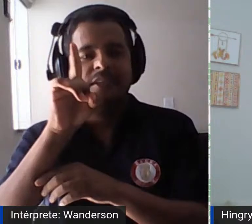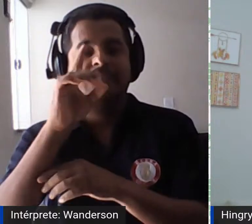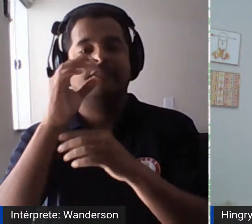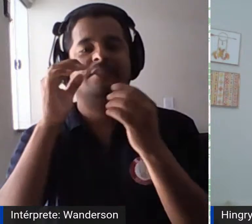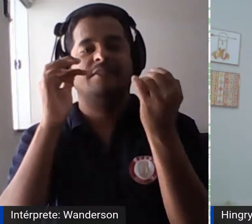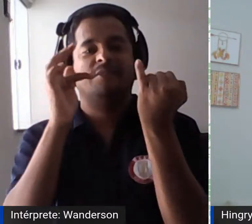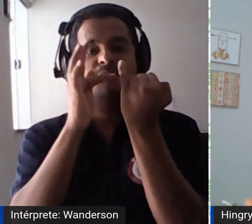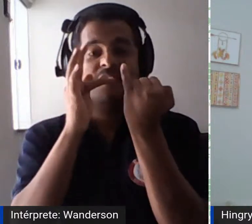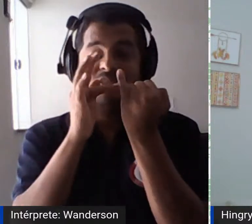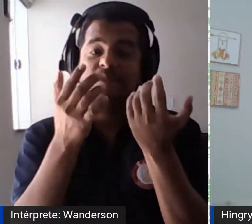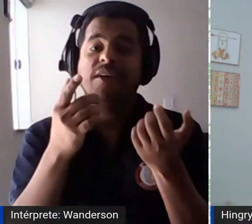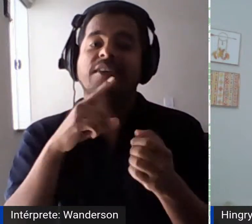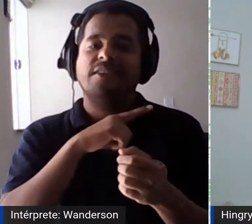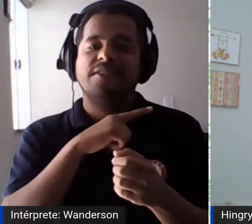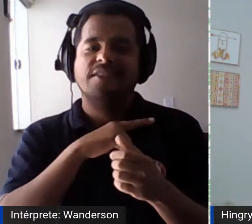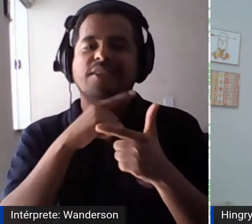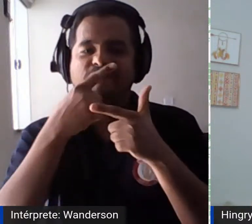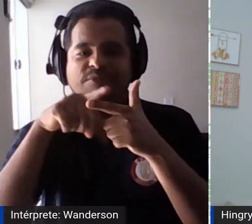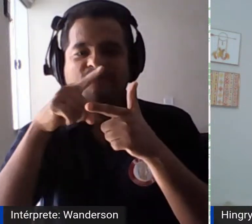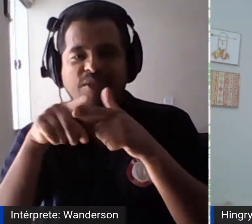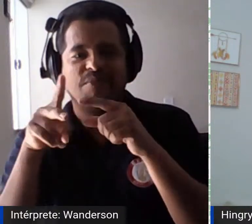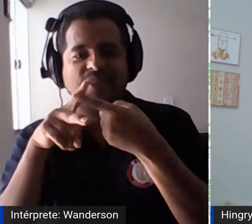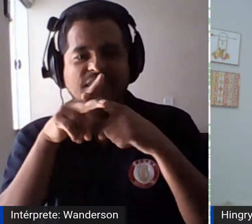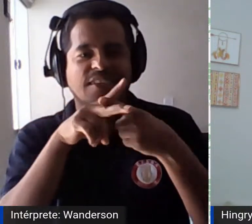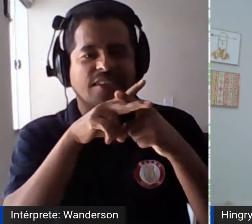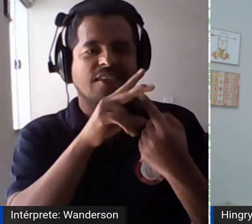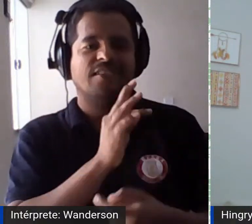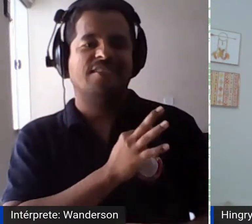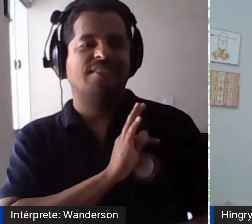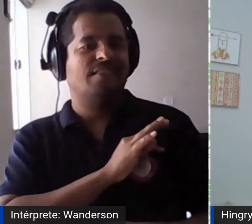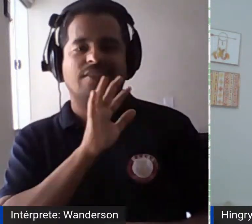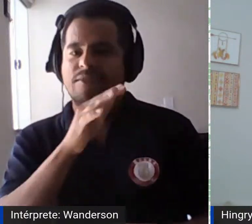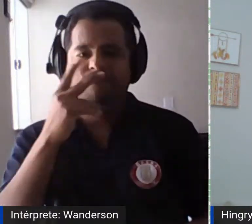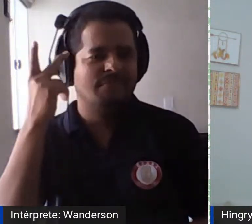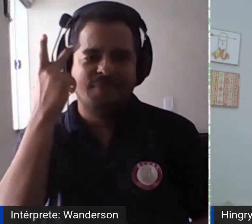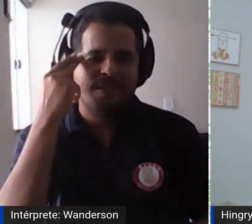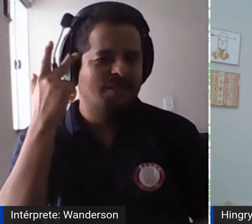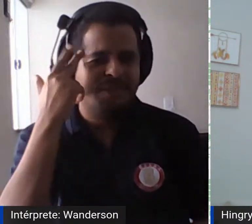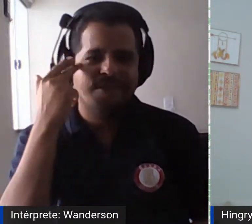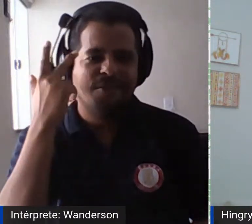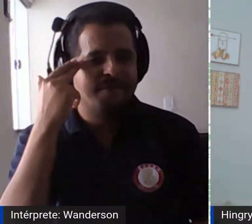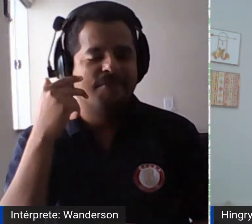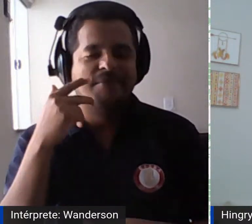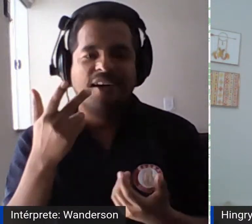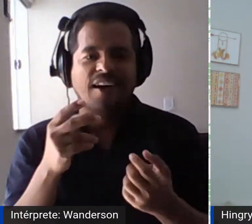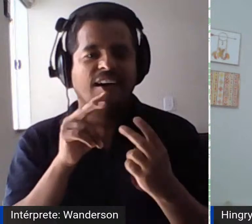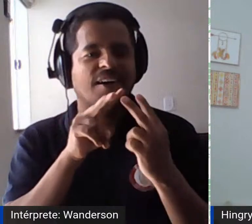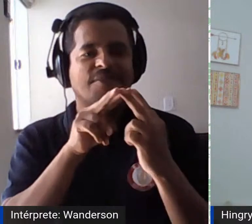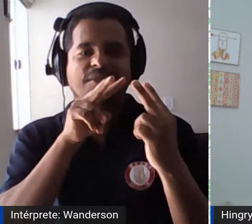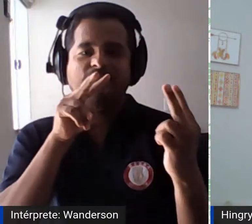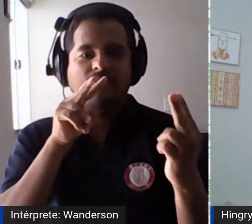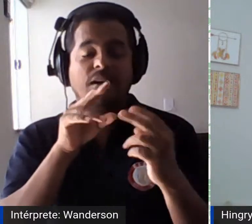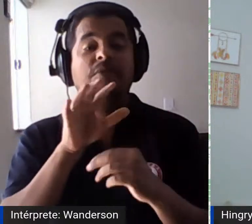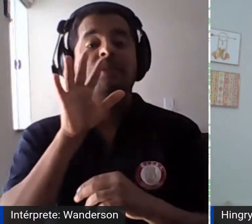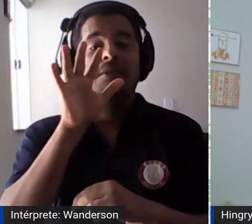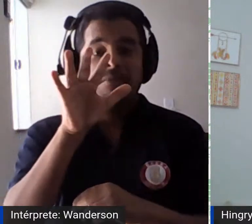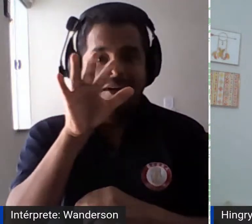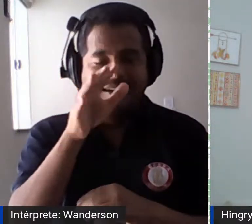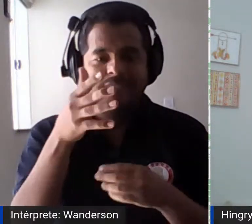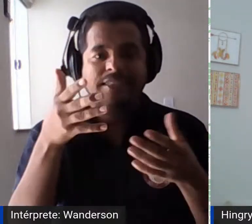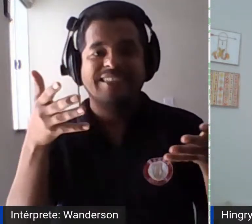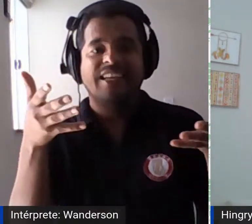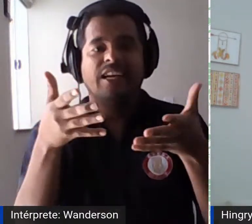probleminhas técnicos que são comuns nesses tempos, né, e espaços virtuais, mas estaremos